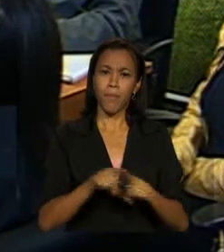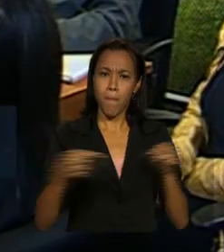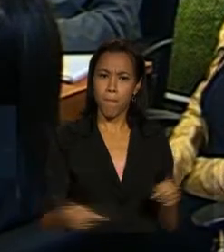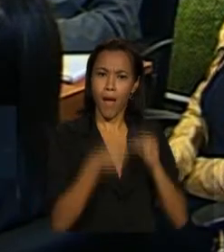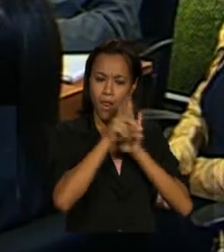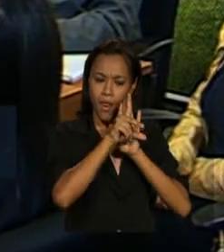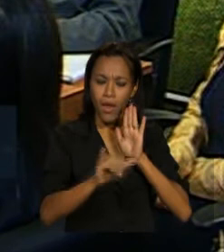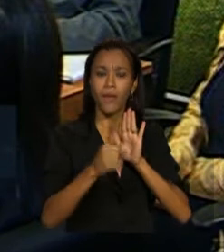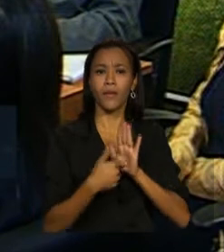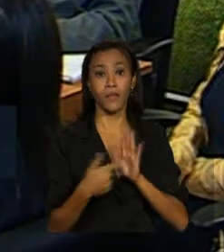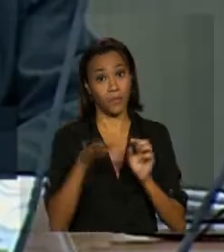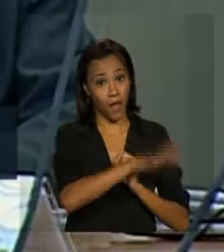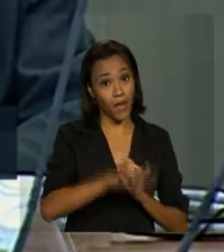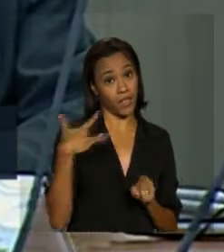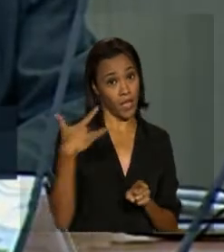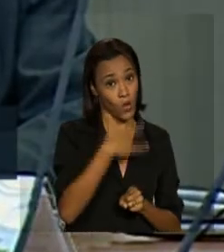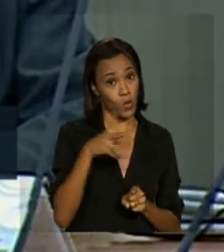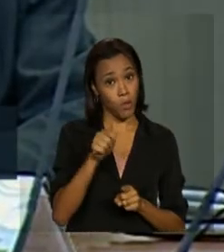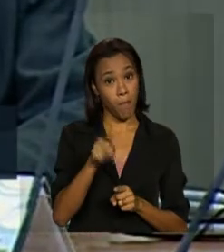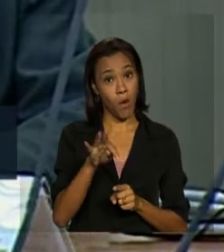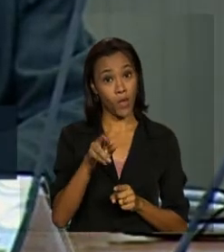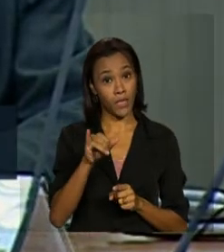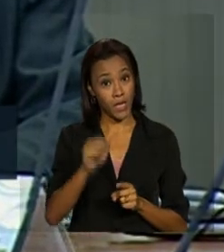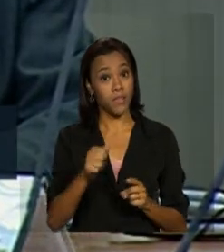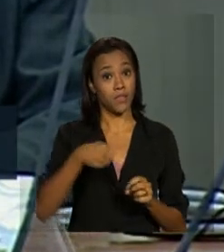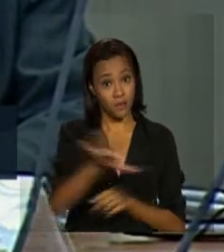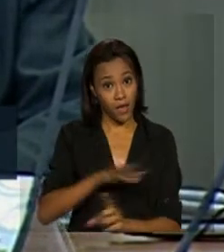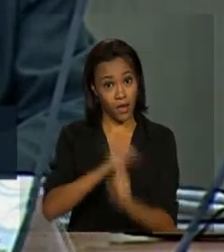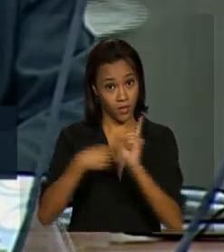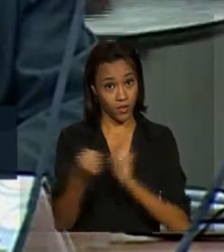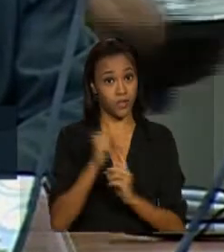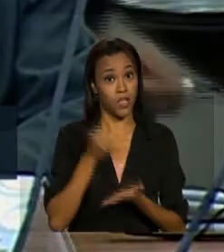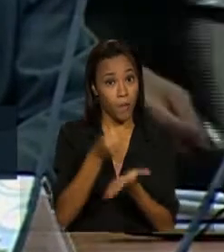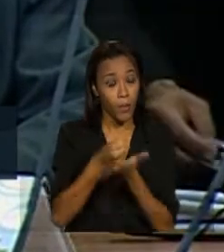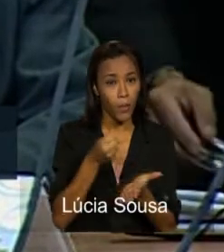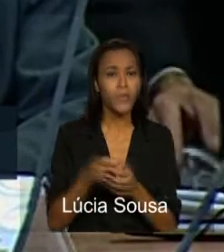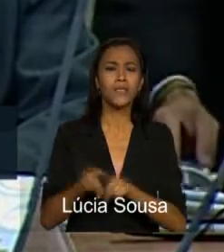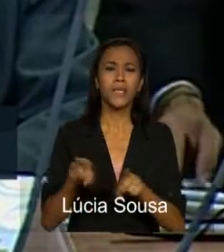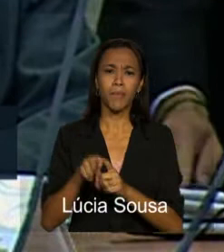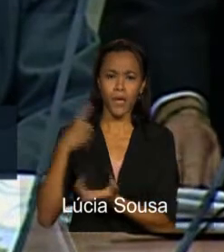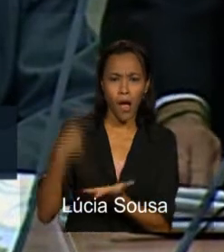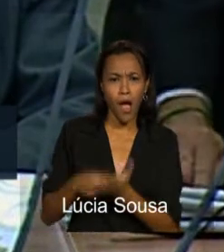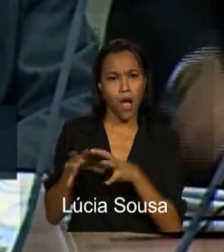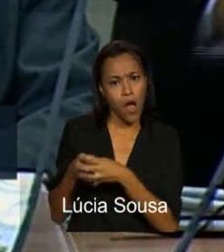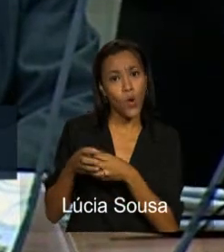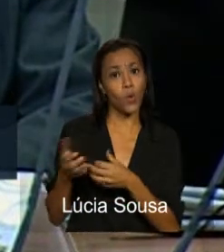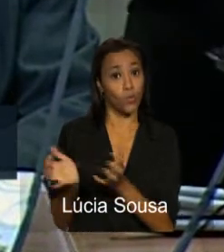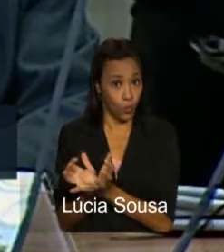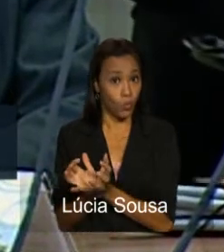como no caso, por exemplo, da saúde, portarias na assistência, né, pactuação nas comissões.